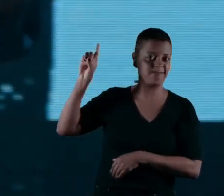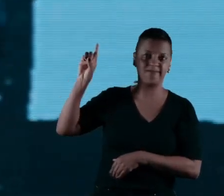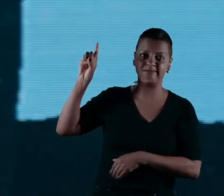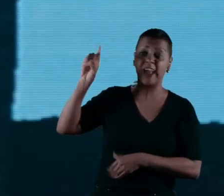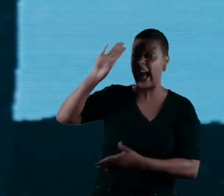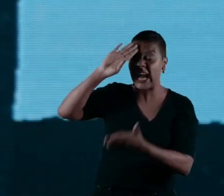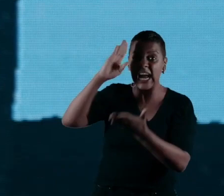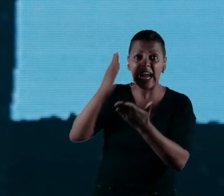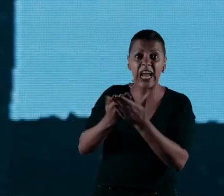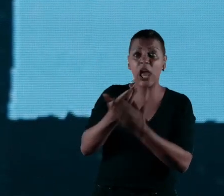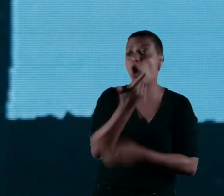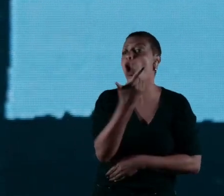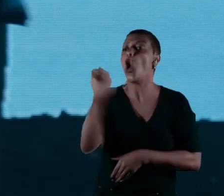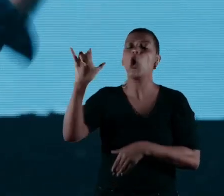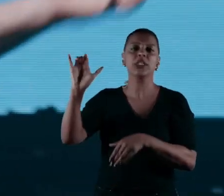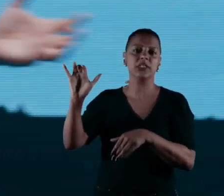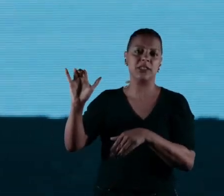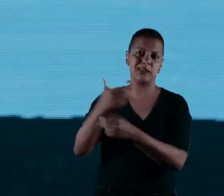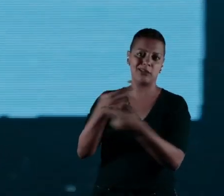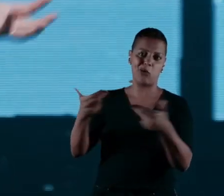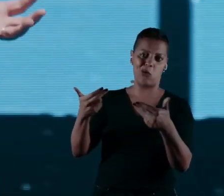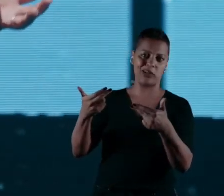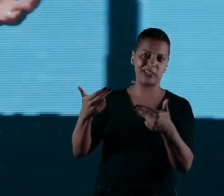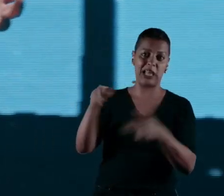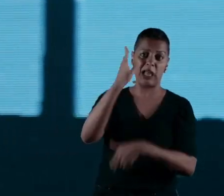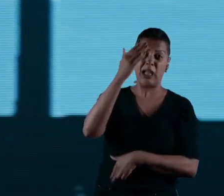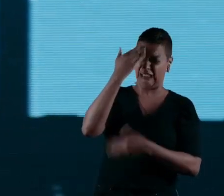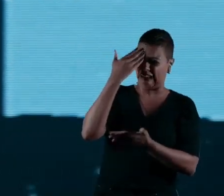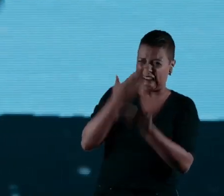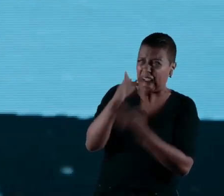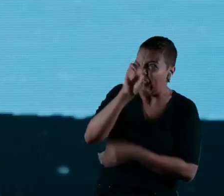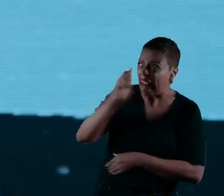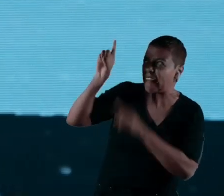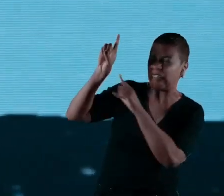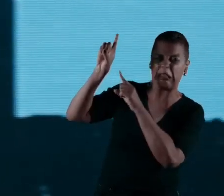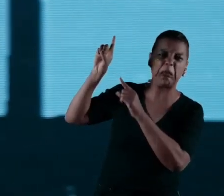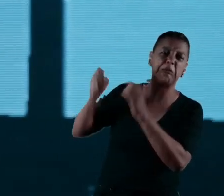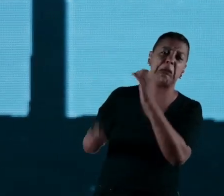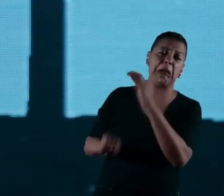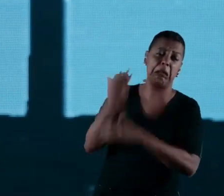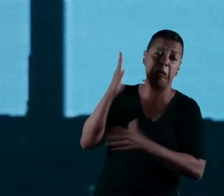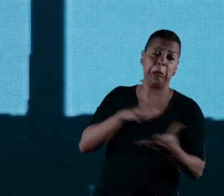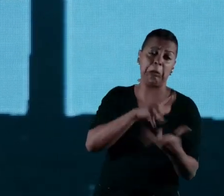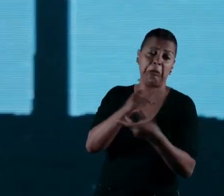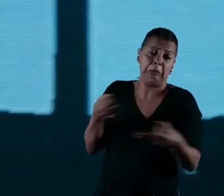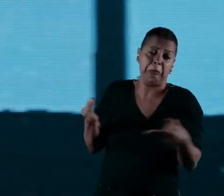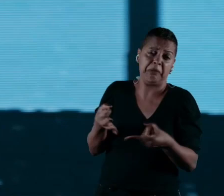existência de um Deus todo-poderoso, inteligente, que criou um universo perfeito